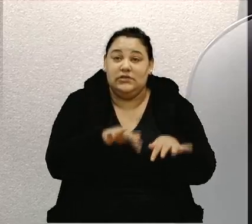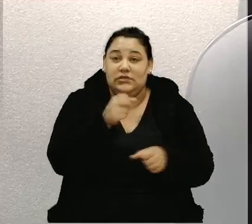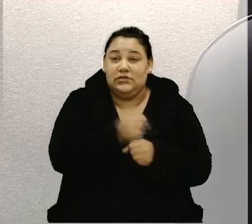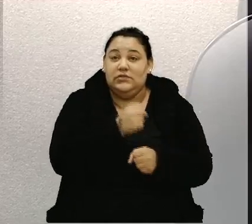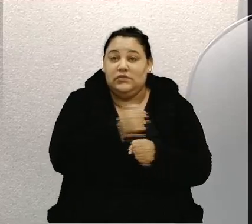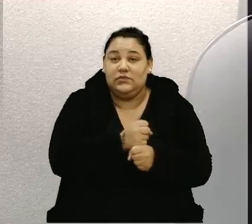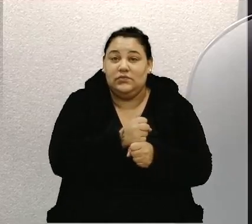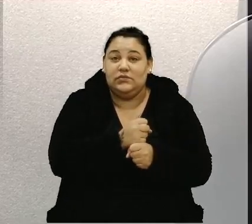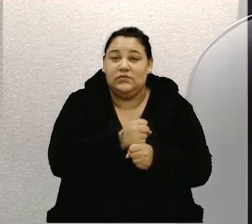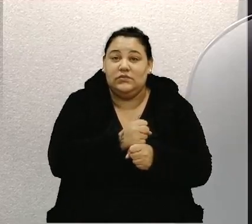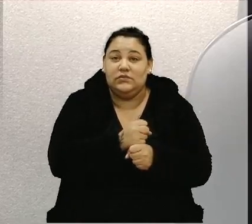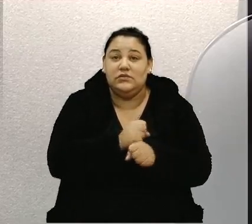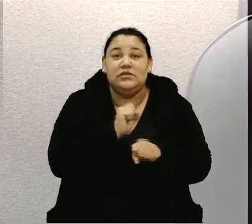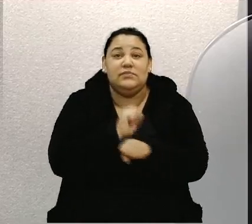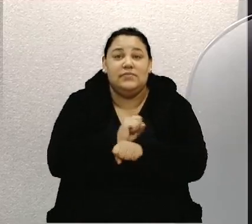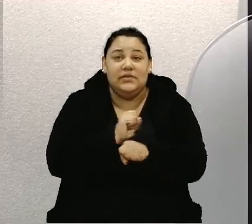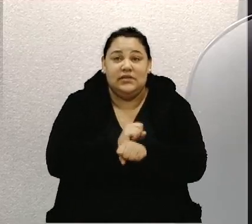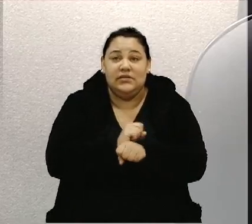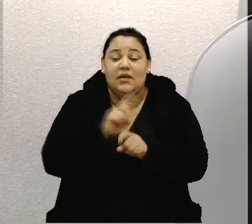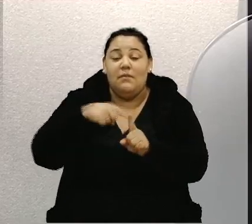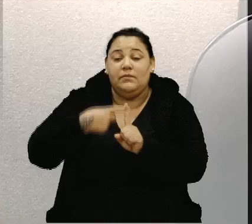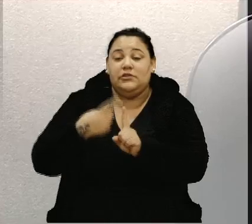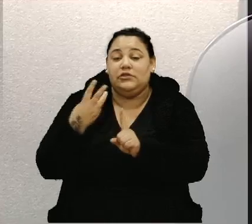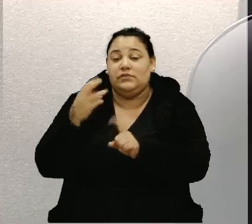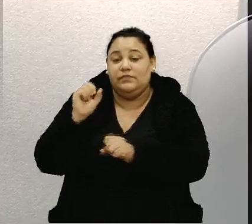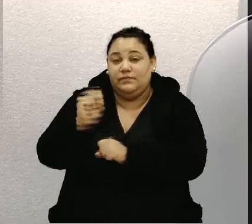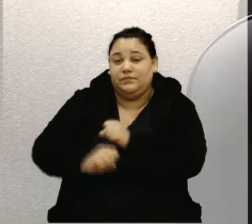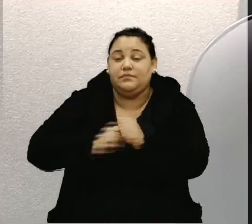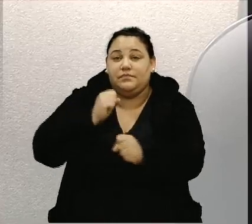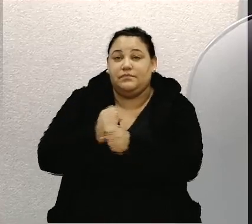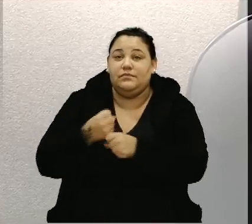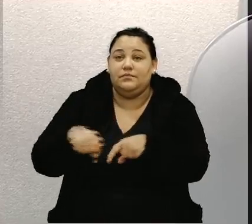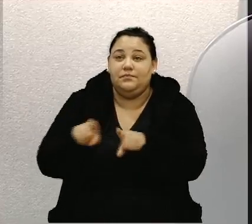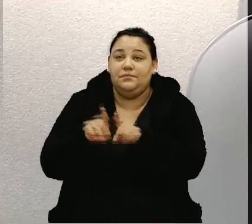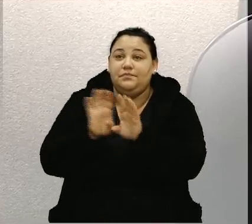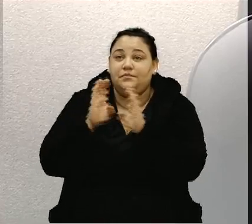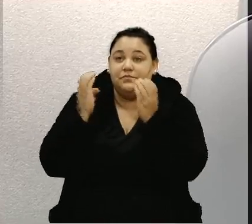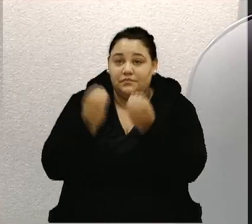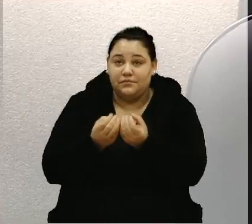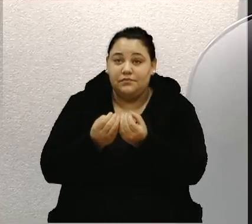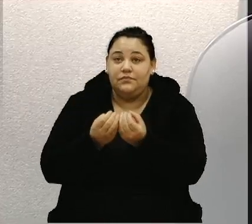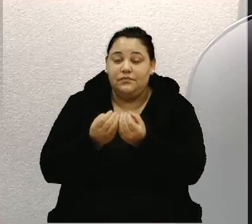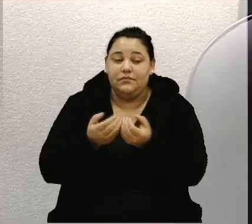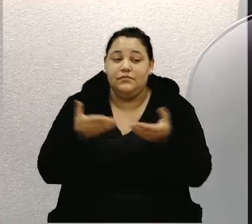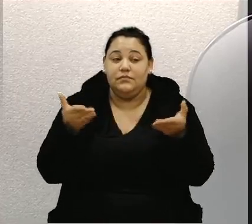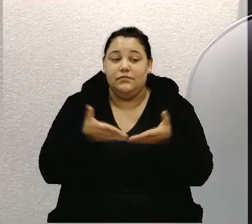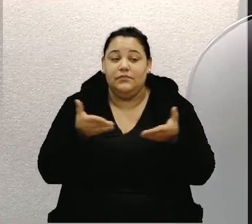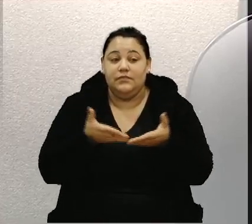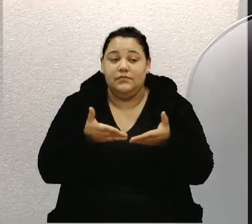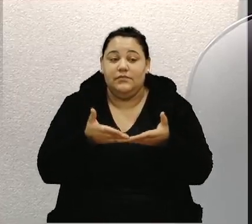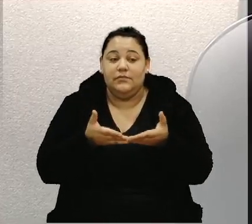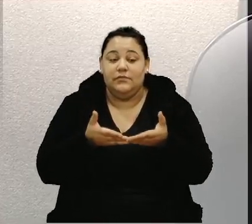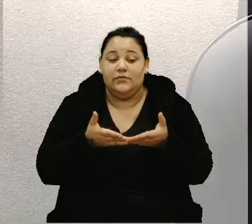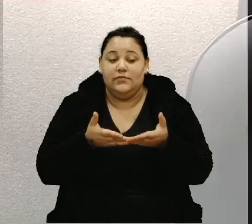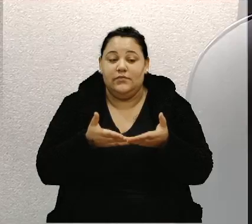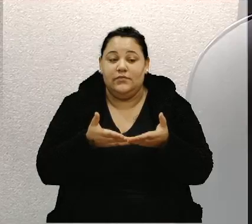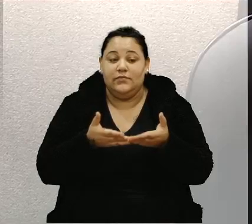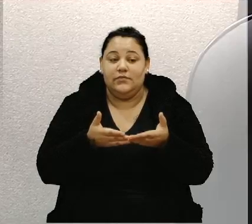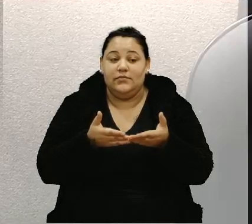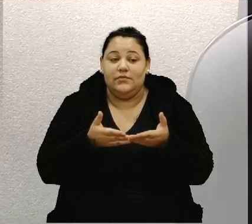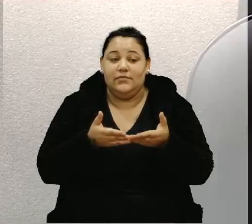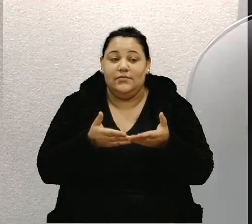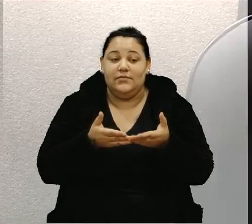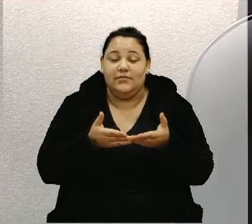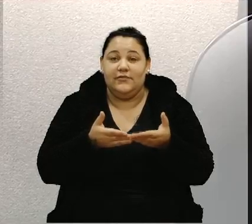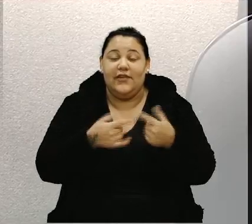uma obra que era aguardada há mais de 30 anos, né, pela comunidade, que agora se tornou uma realidade. E eu ficaria muito